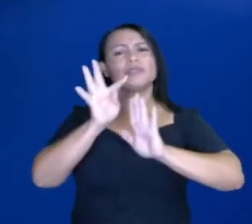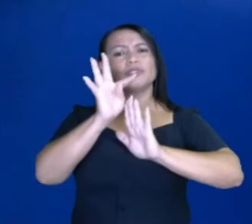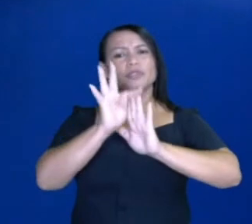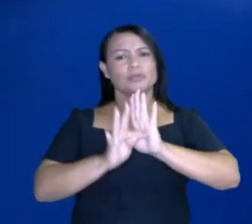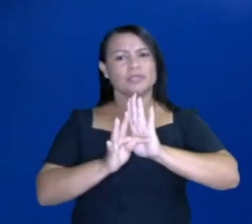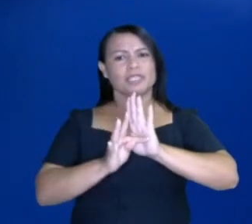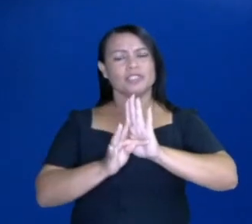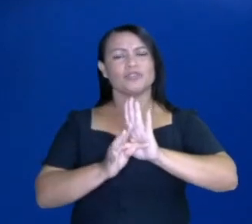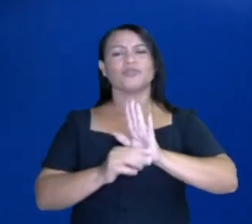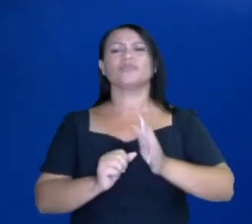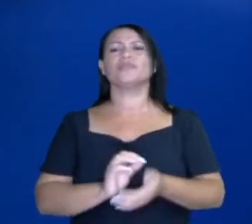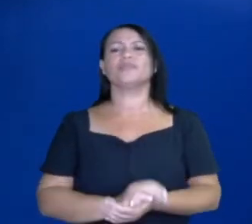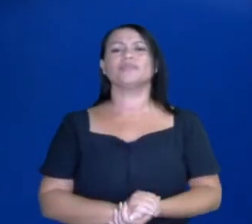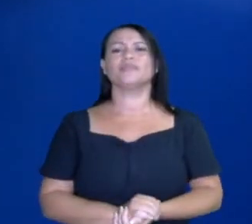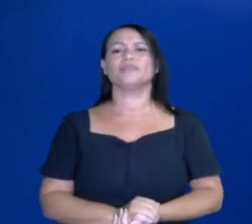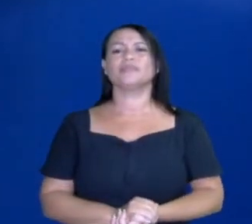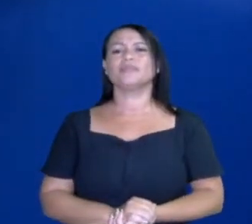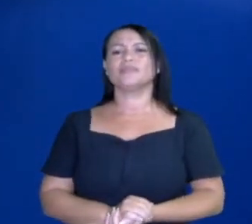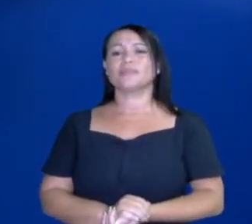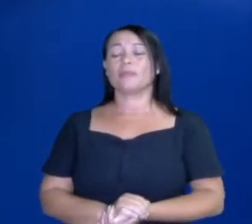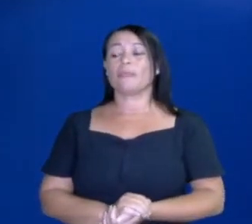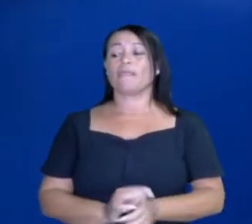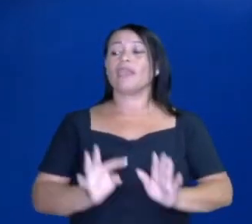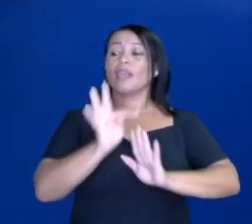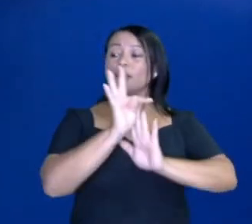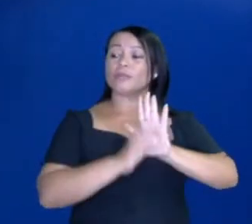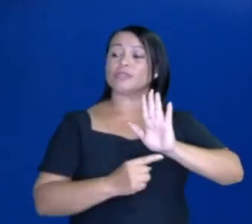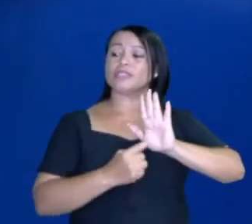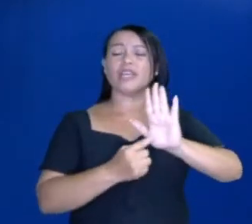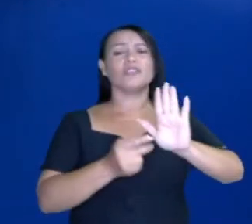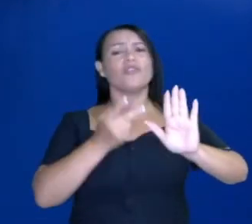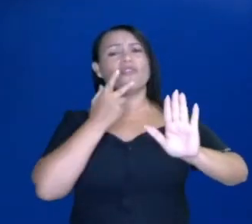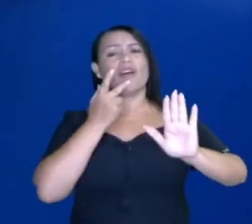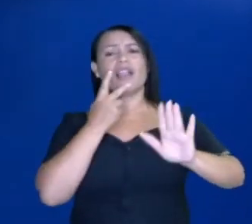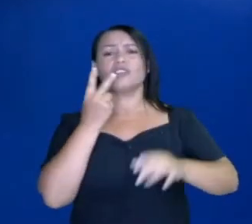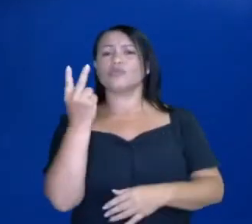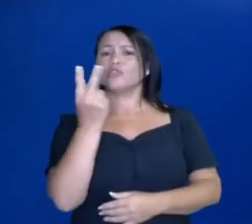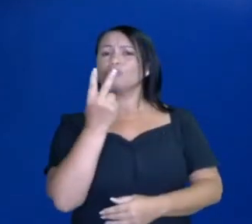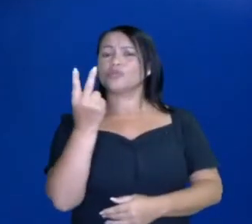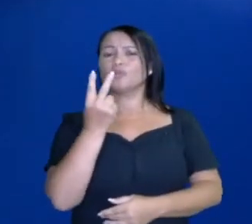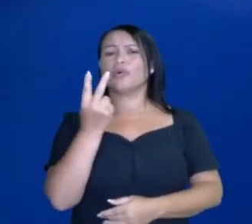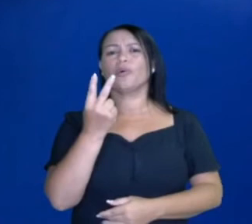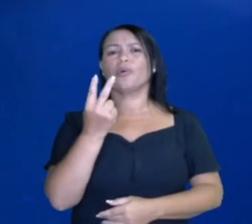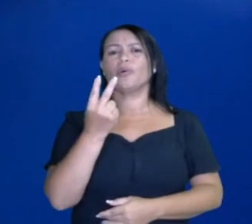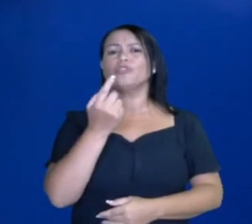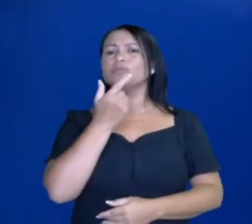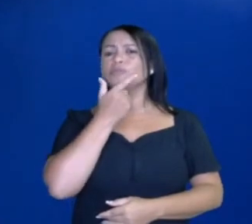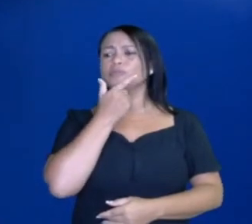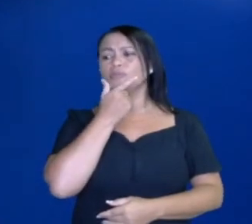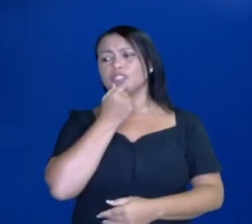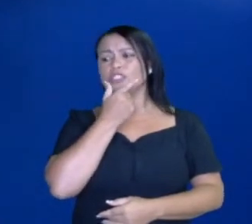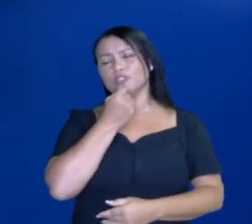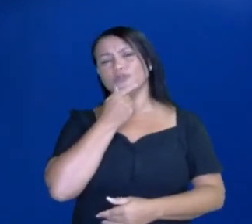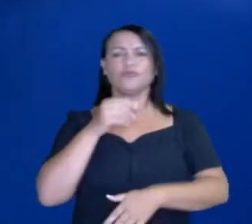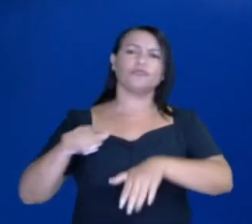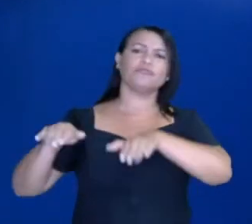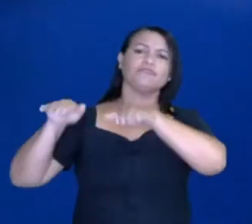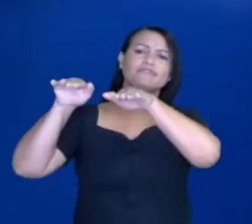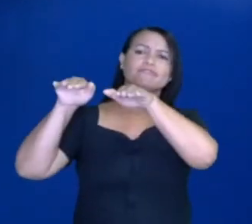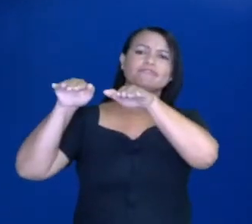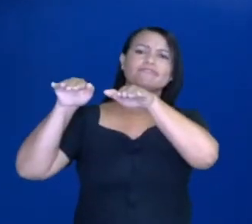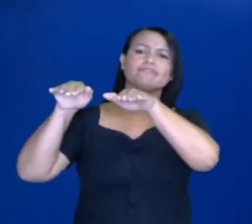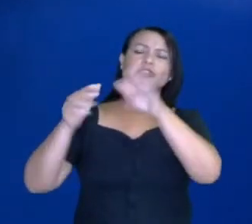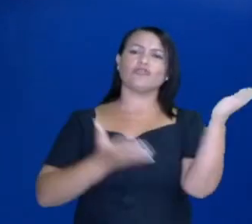voltar para ele, que o texto fala sobre o quê? Fala sobre dois adolescentes, né? Que eles